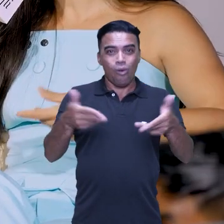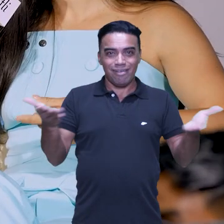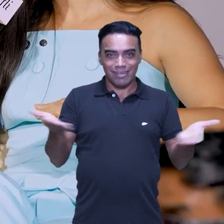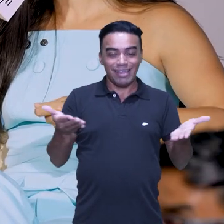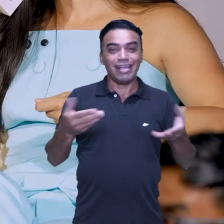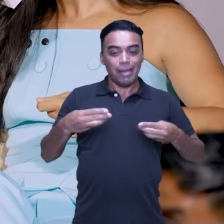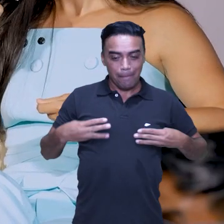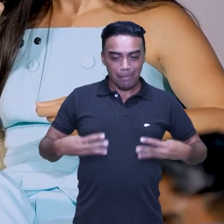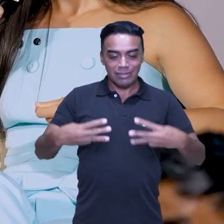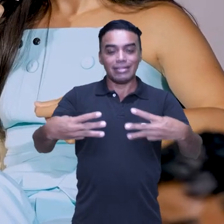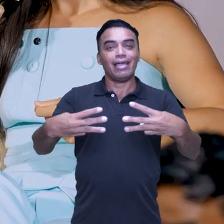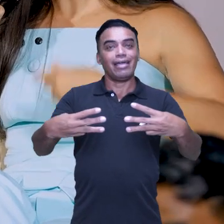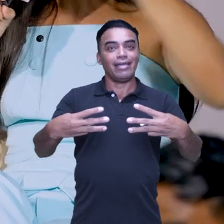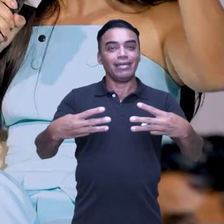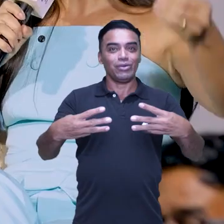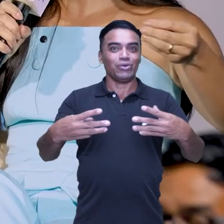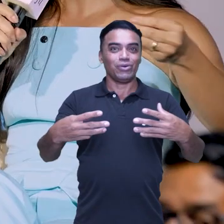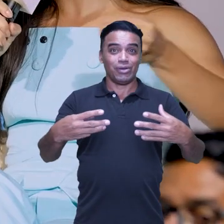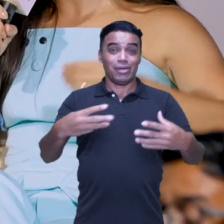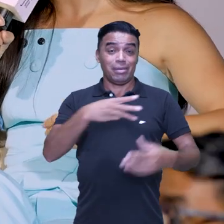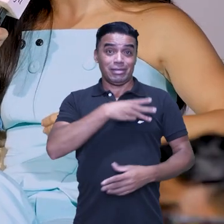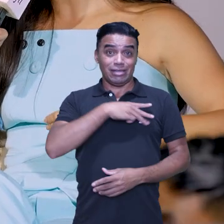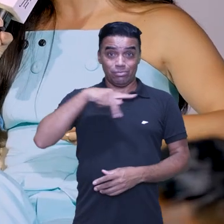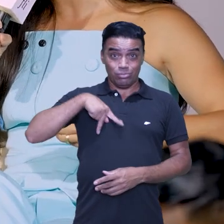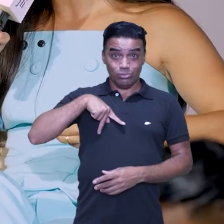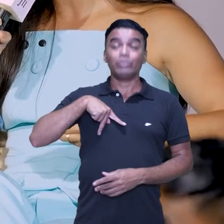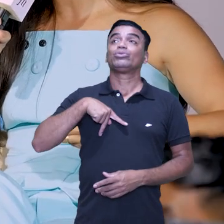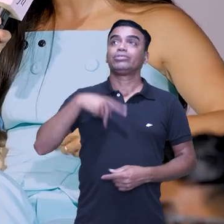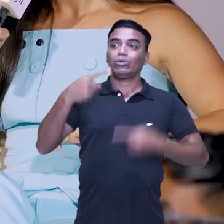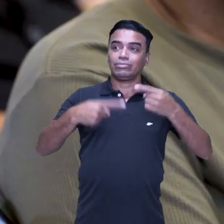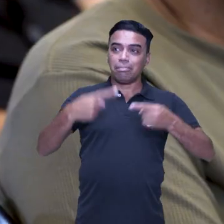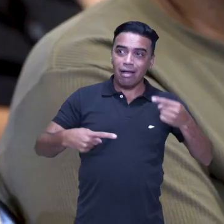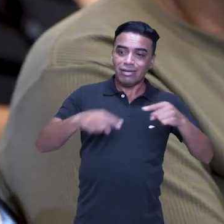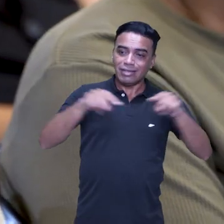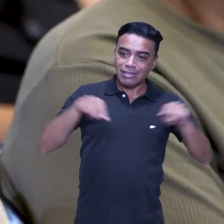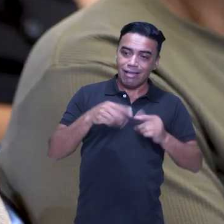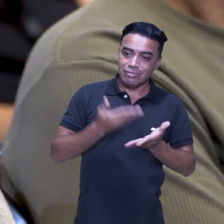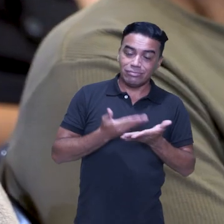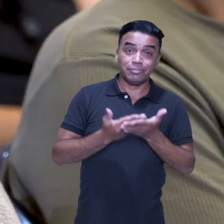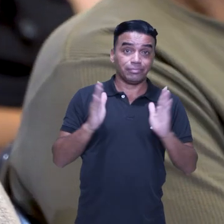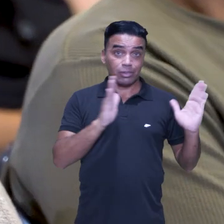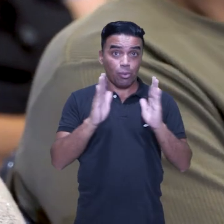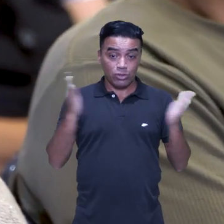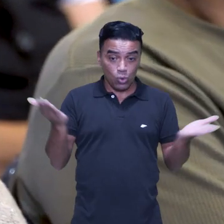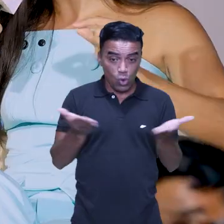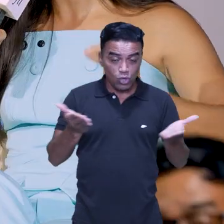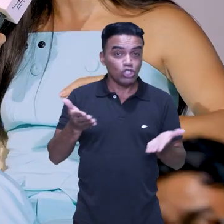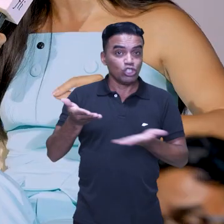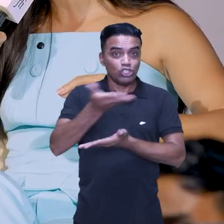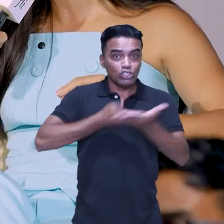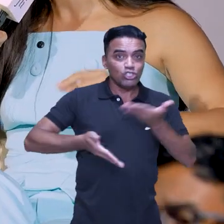do Ministério Público, um debate suscitado em sala de aula, esse momento que nós estamos tendo